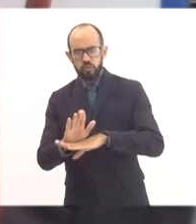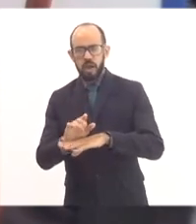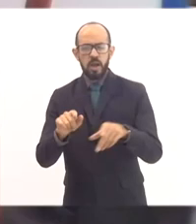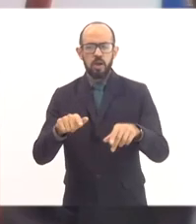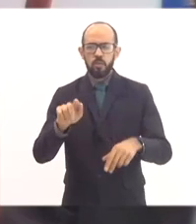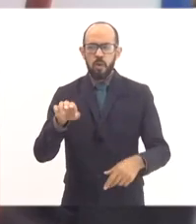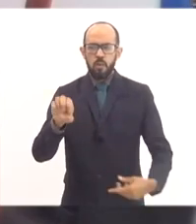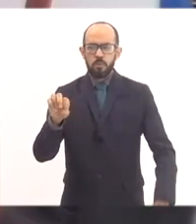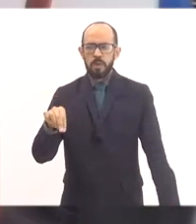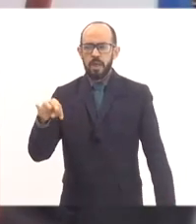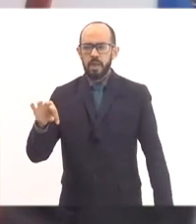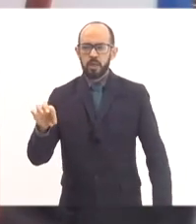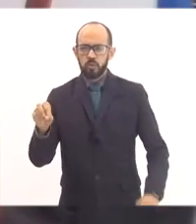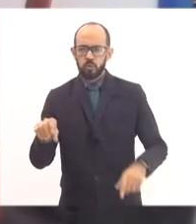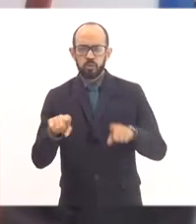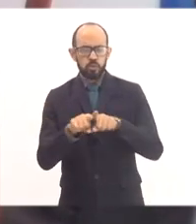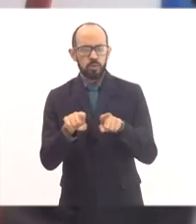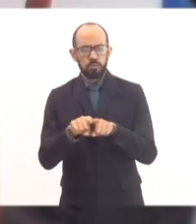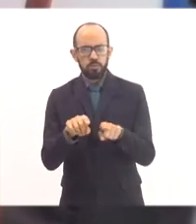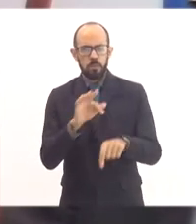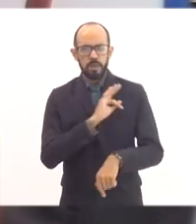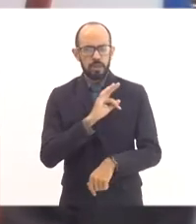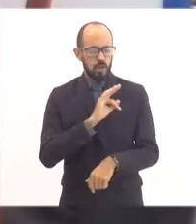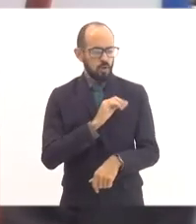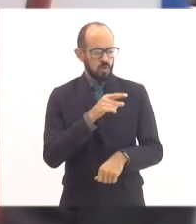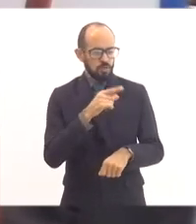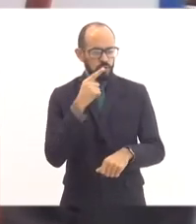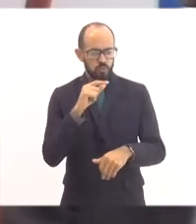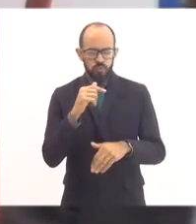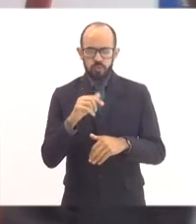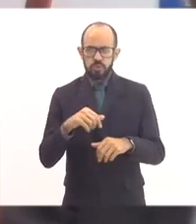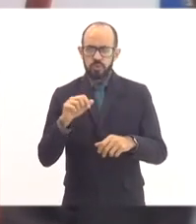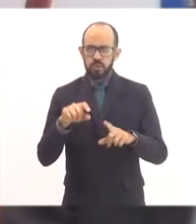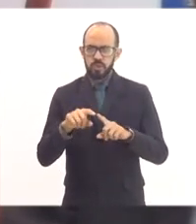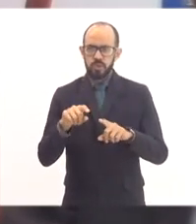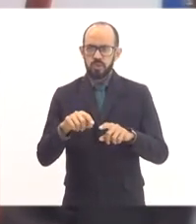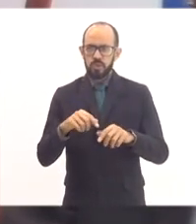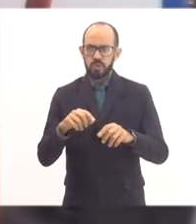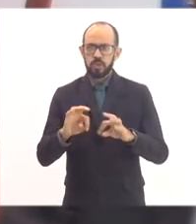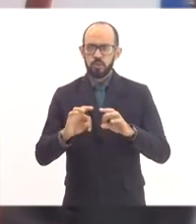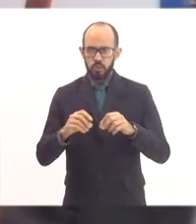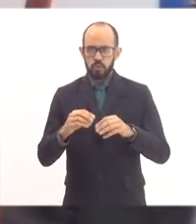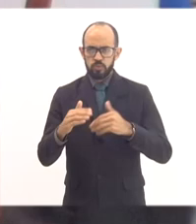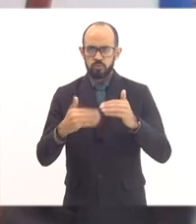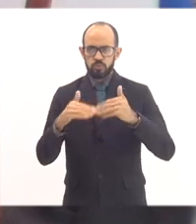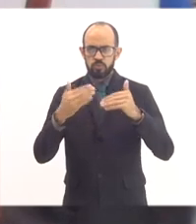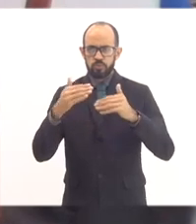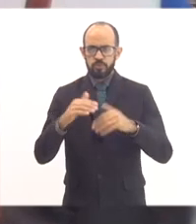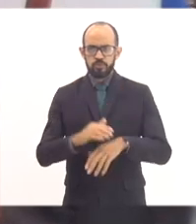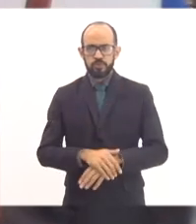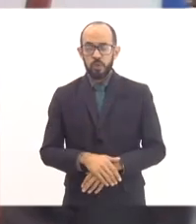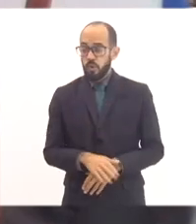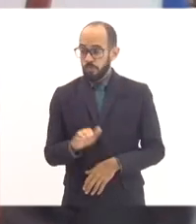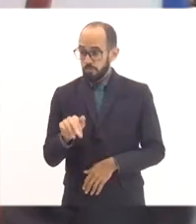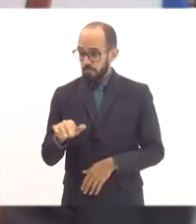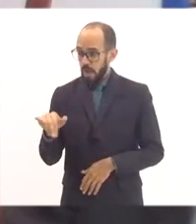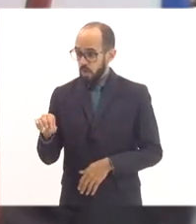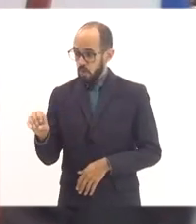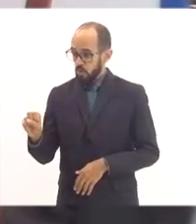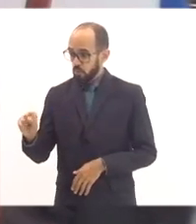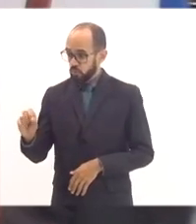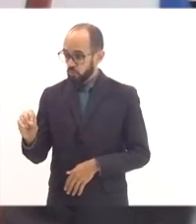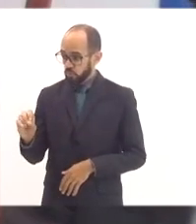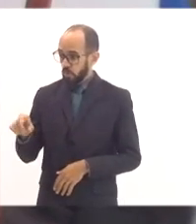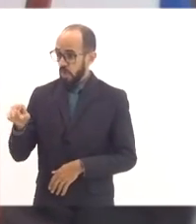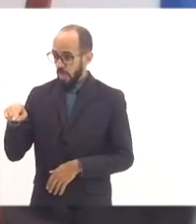quanto com a deputada Marta Rocha, para que a gente possa fazer a carreira fluir. Quero dizer que o doutor Barroso é rápido no gatilho, tá? Dizer que a audiência